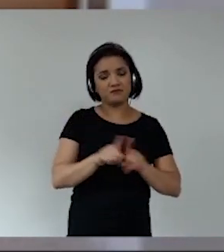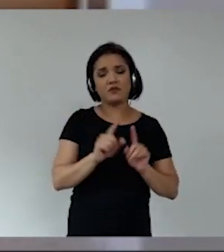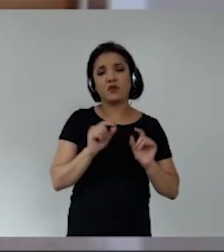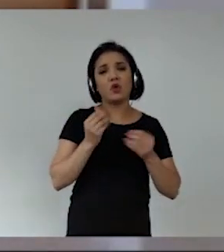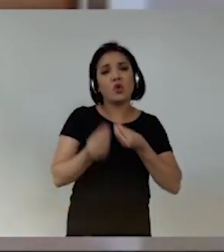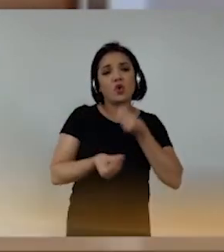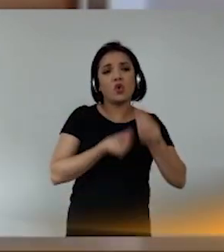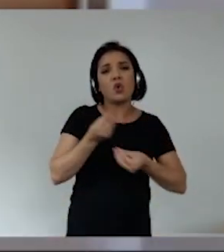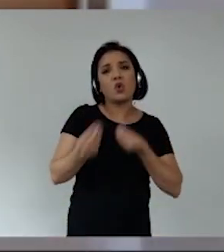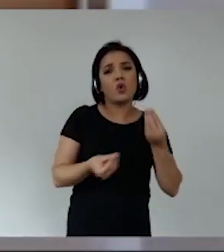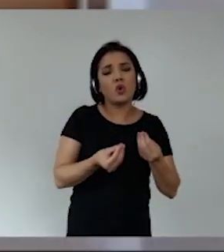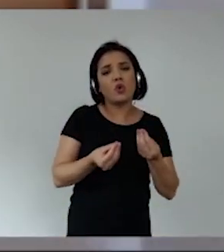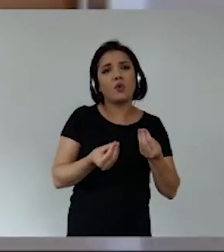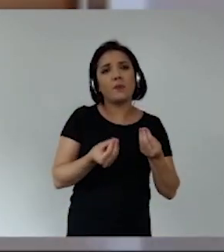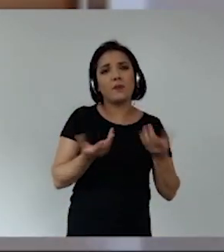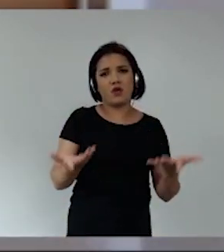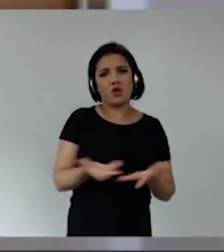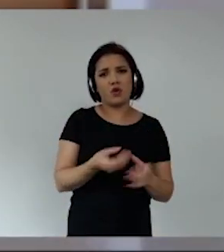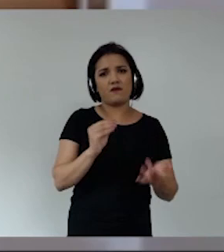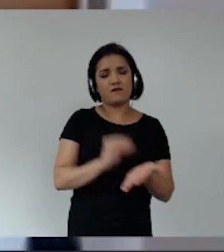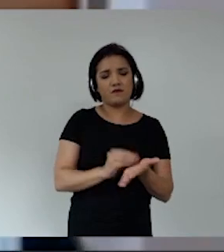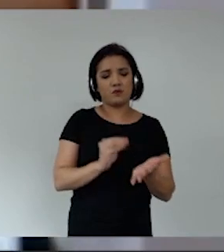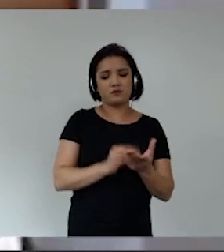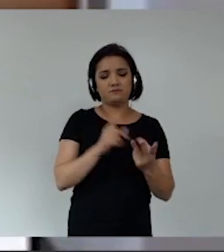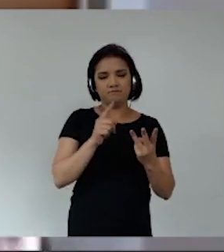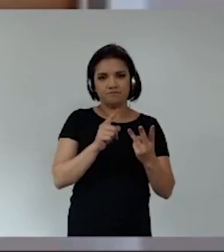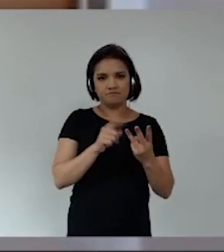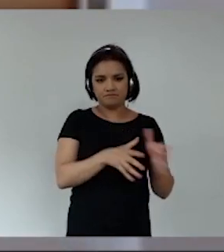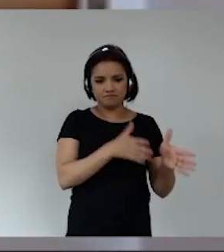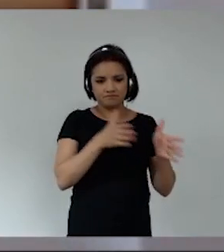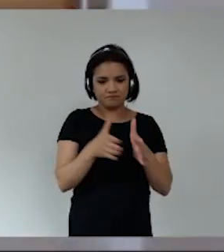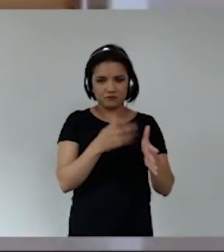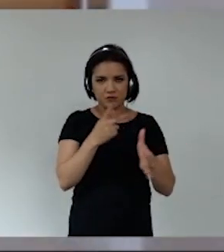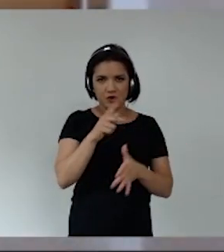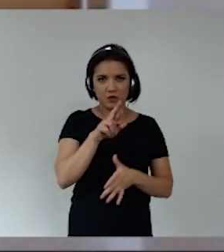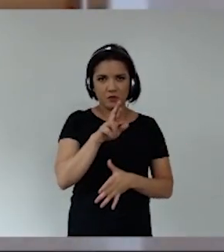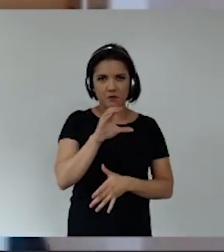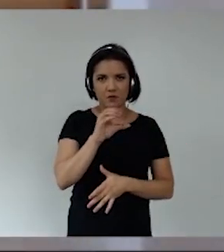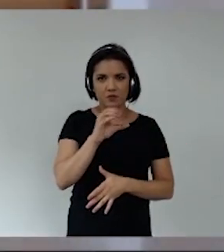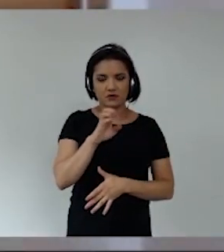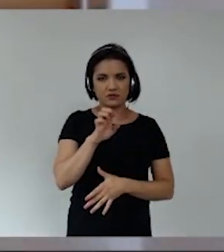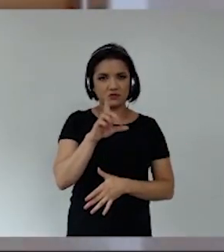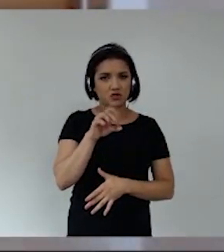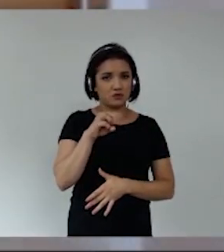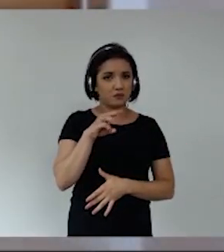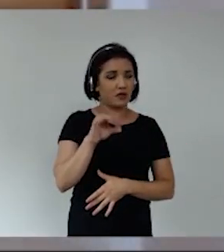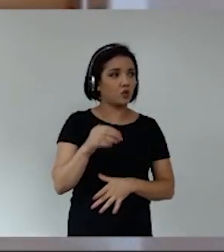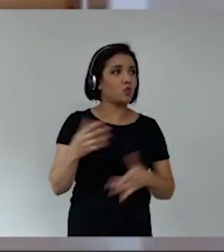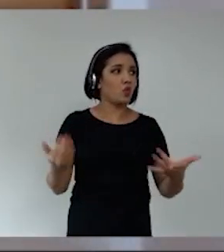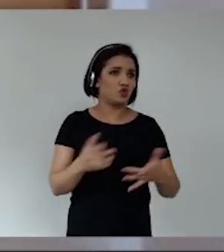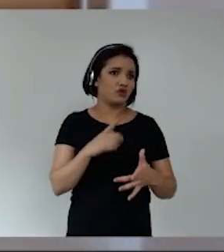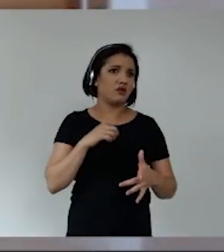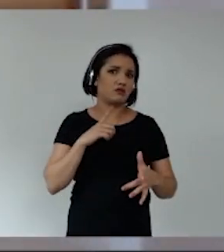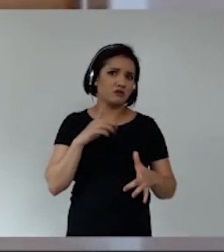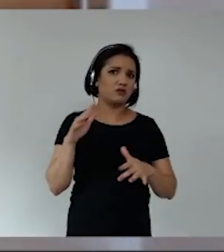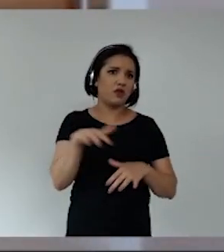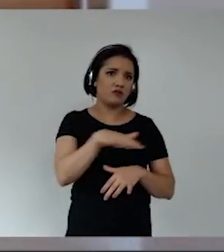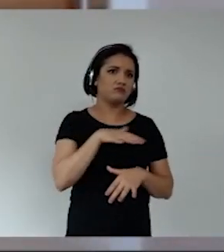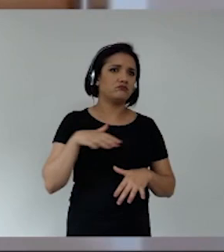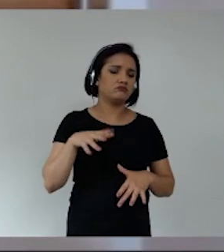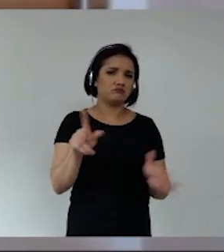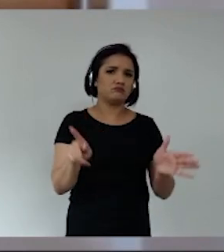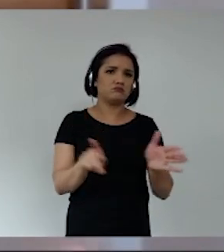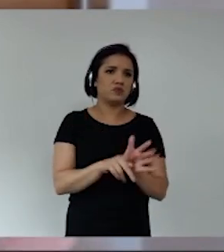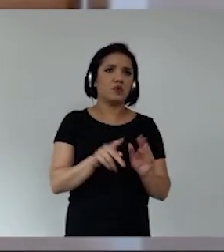no terceiro item, o item dos procedimentos? Existe, sim, hoje, um ambiente, um contexto próprio,